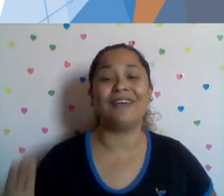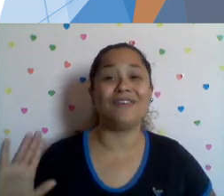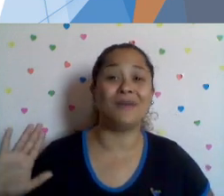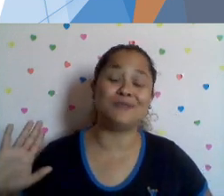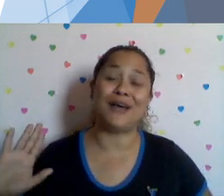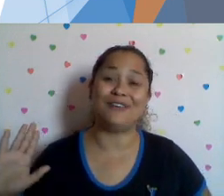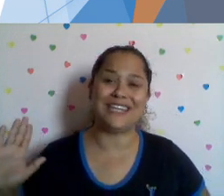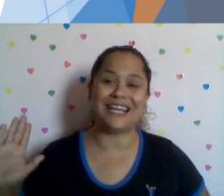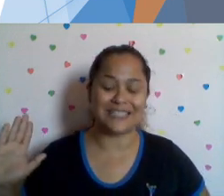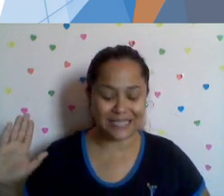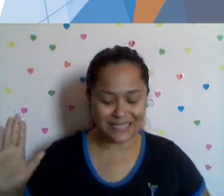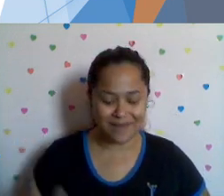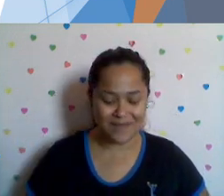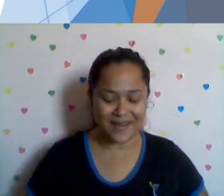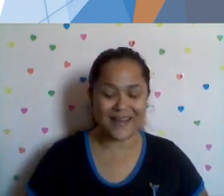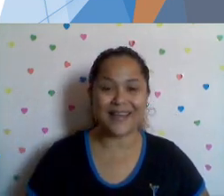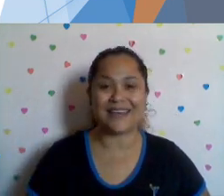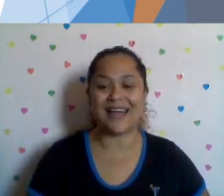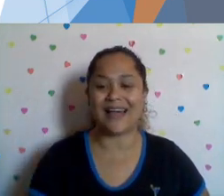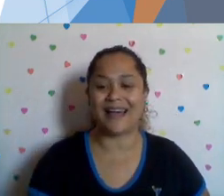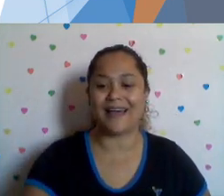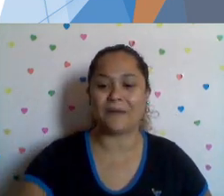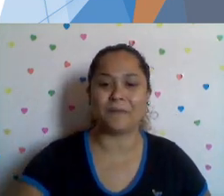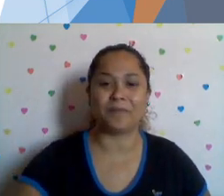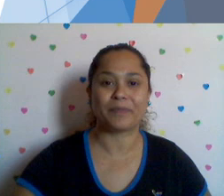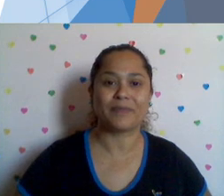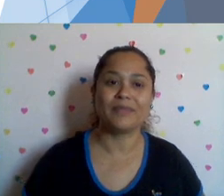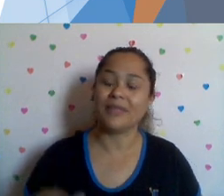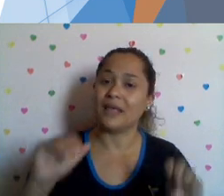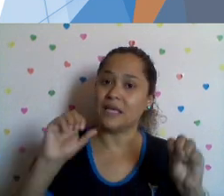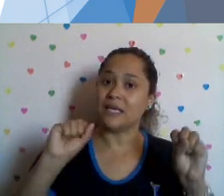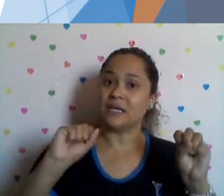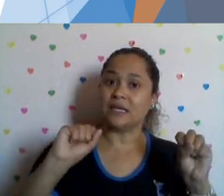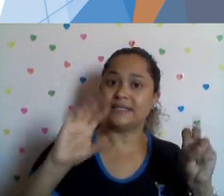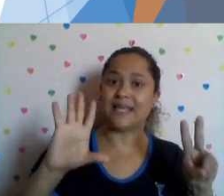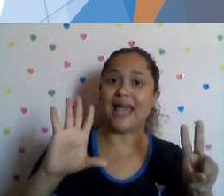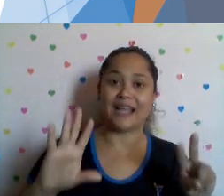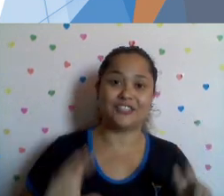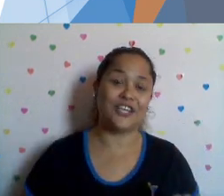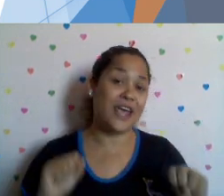sexta-feira. E vamos para os dias da semana.